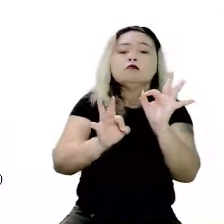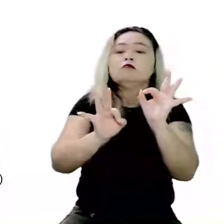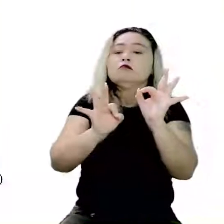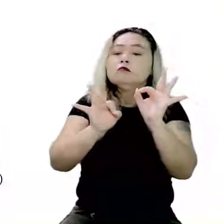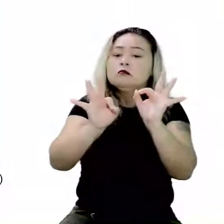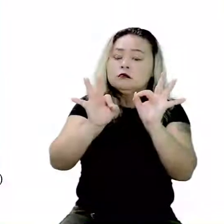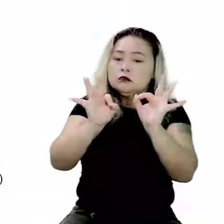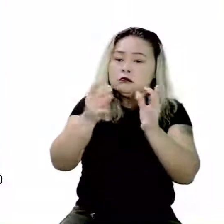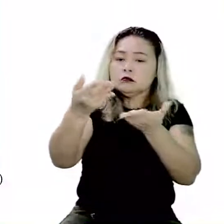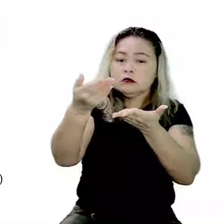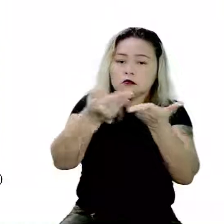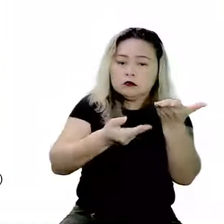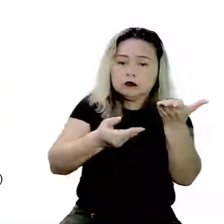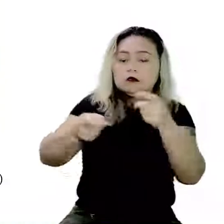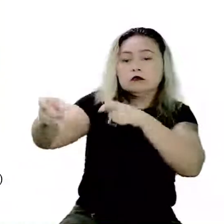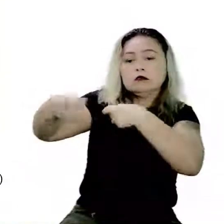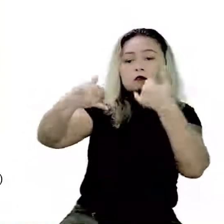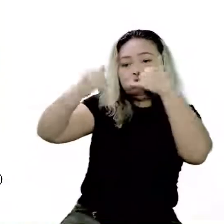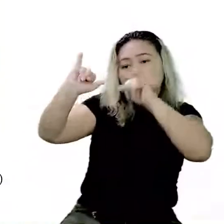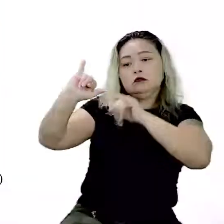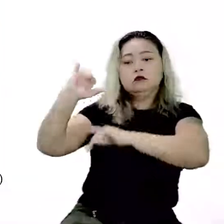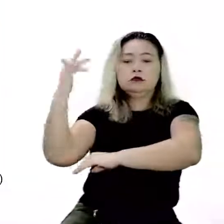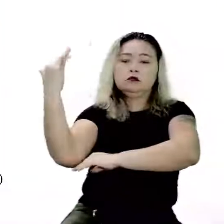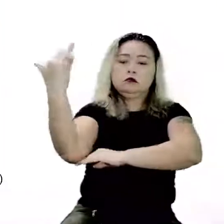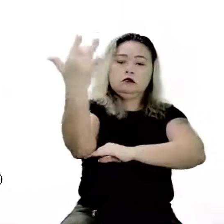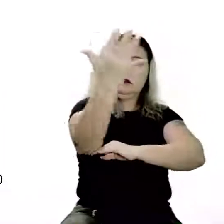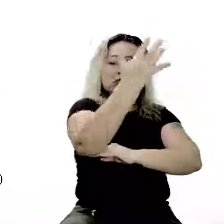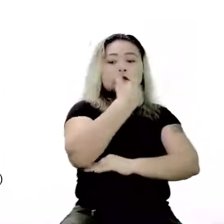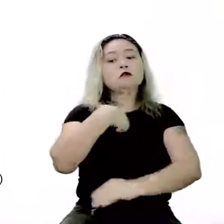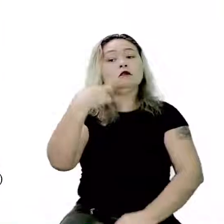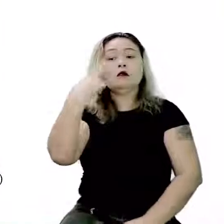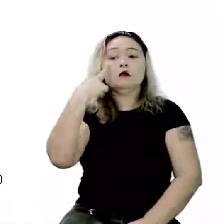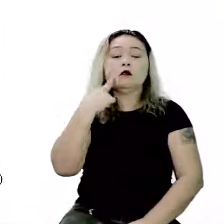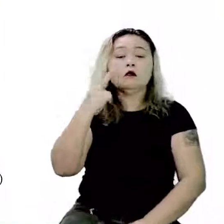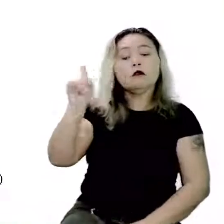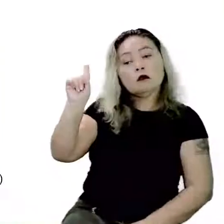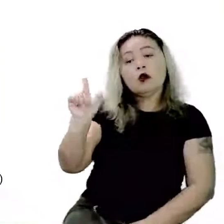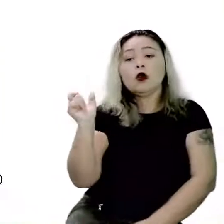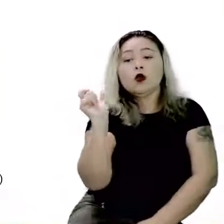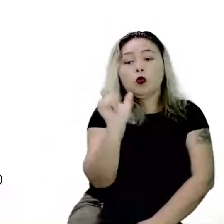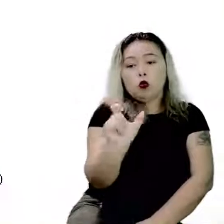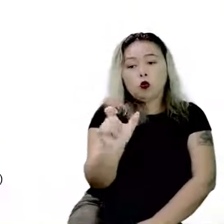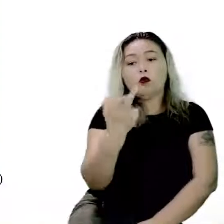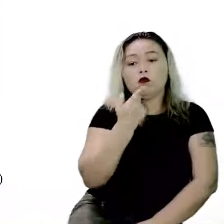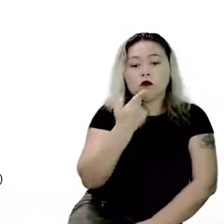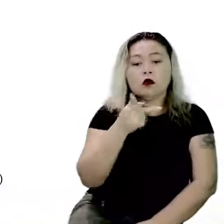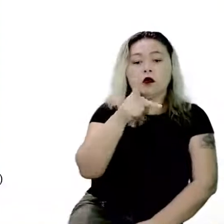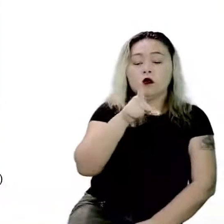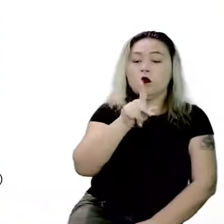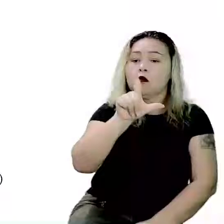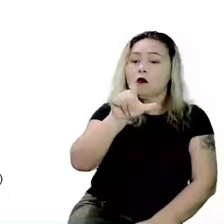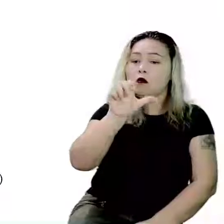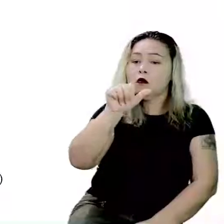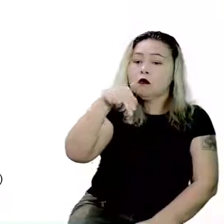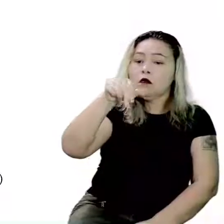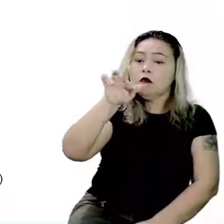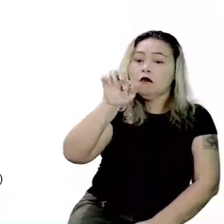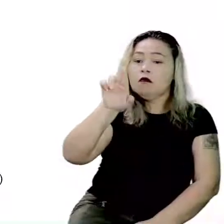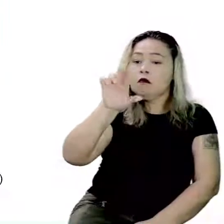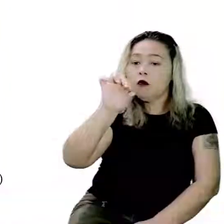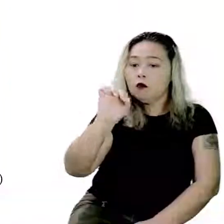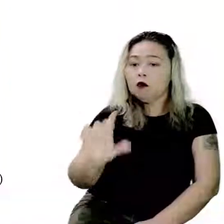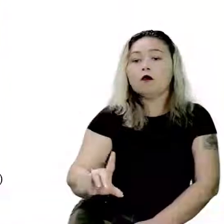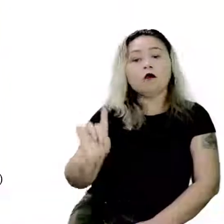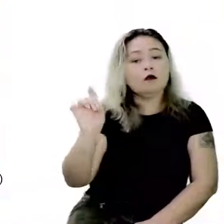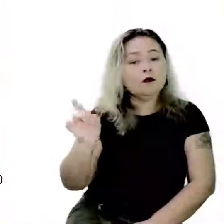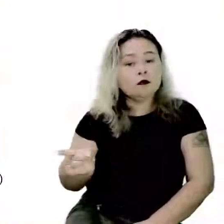Plano Agropecuário e Florestal de Rondônia, que também já falamos, que é o